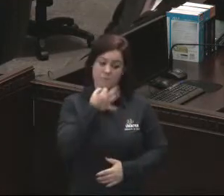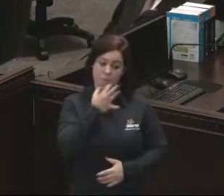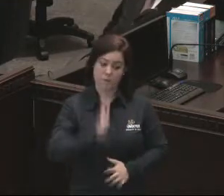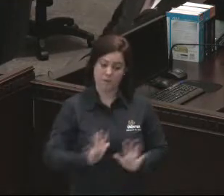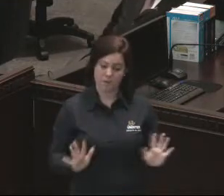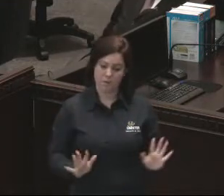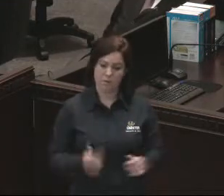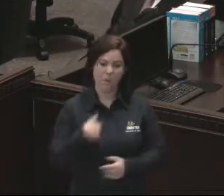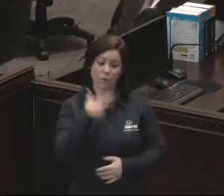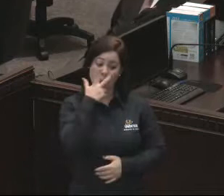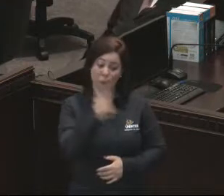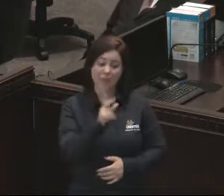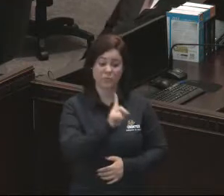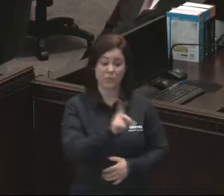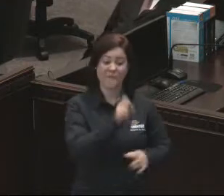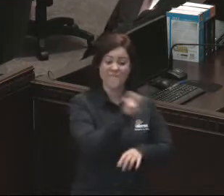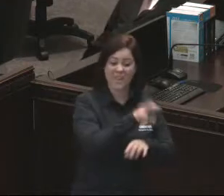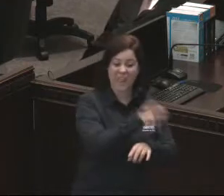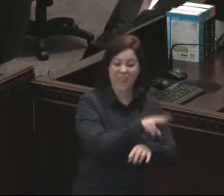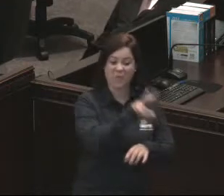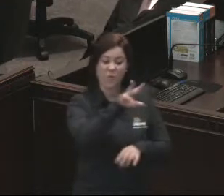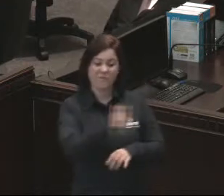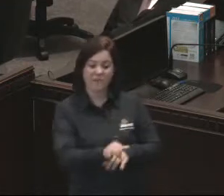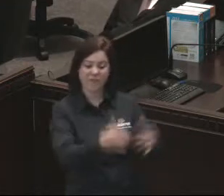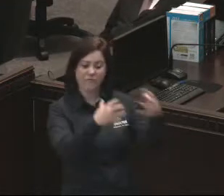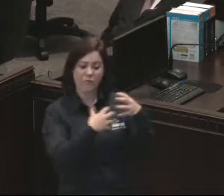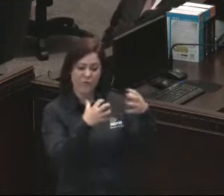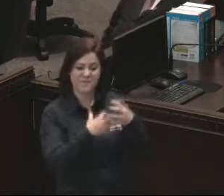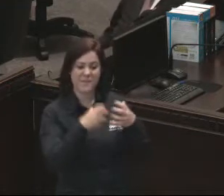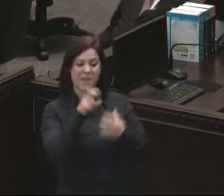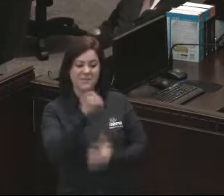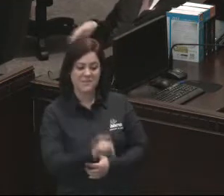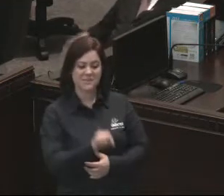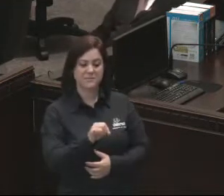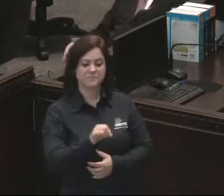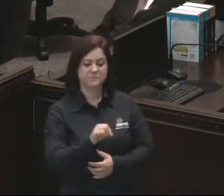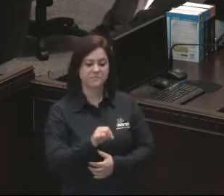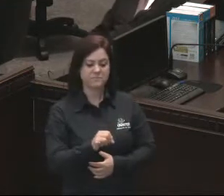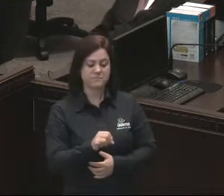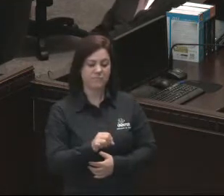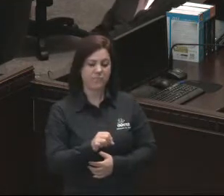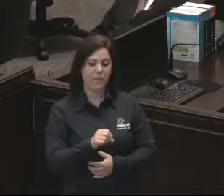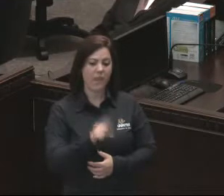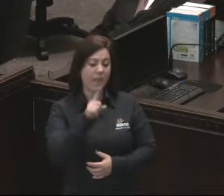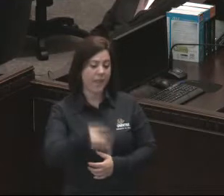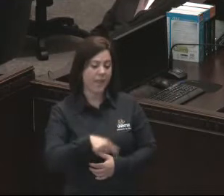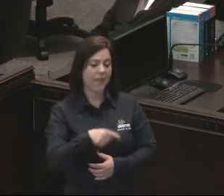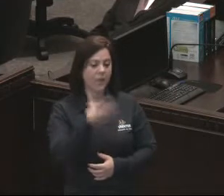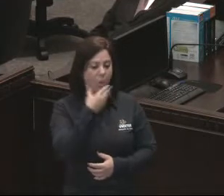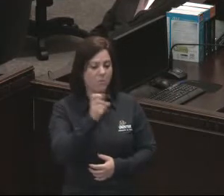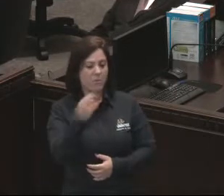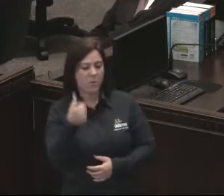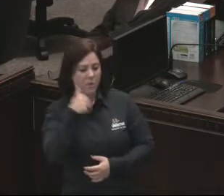não acho que é isso que vai determinar sexualidade. Eu acho que isso pode determinar, por exemplo, o